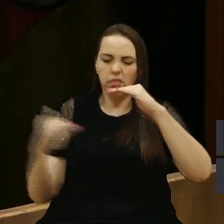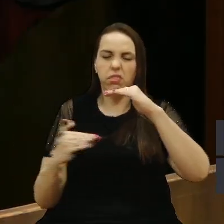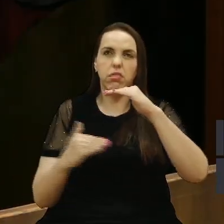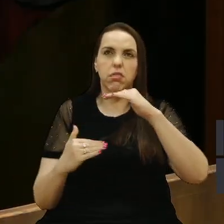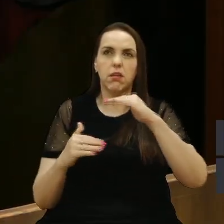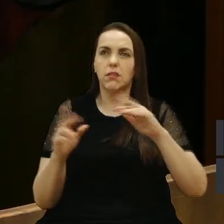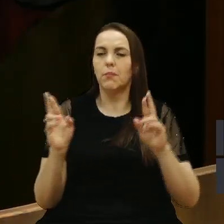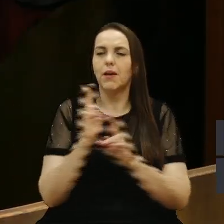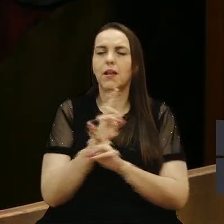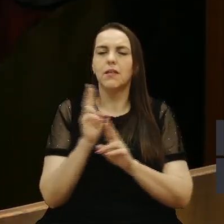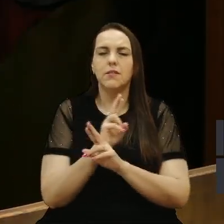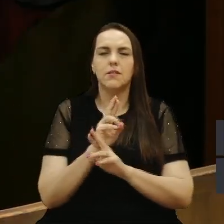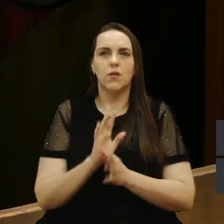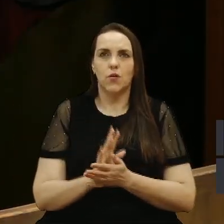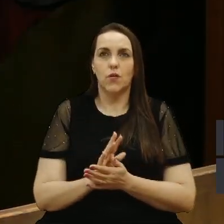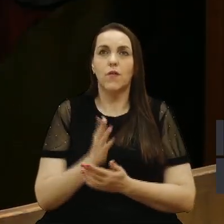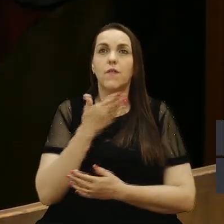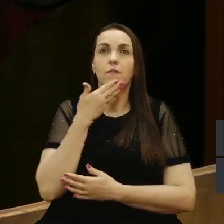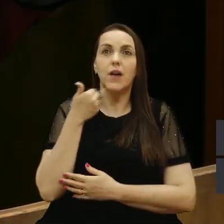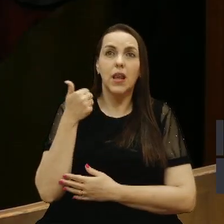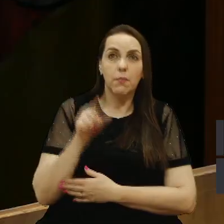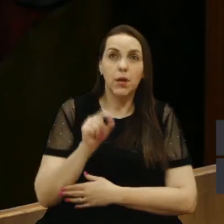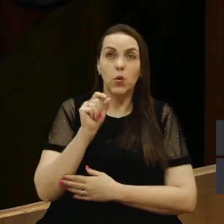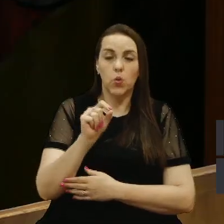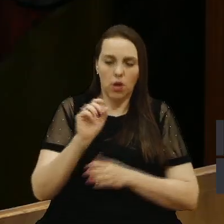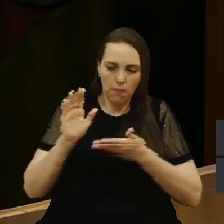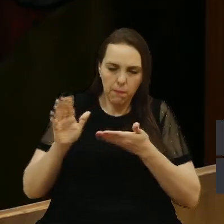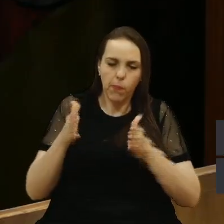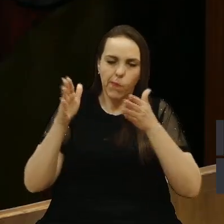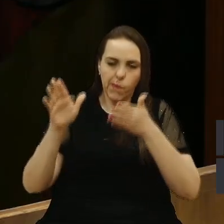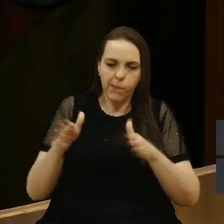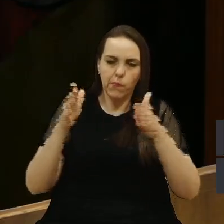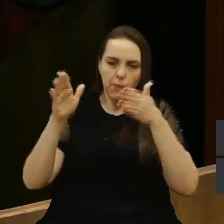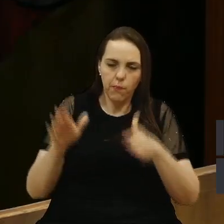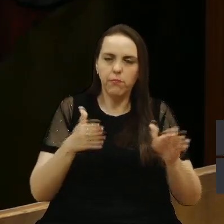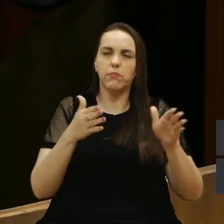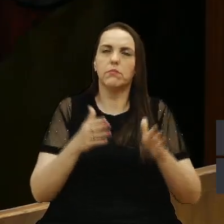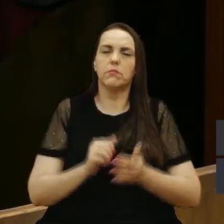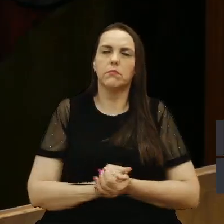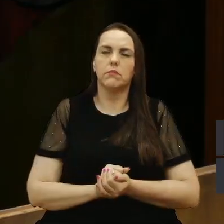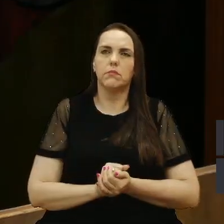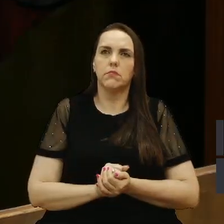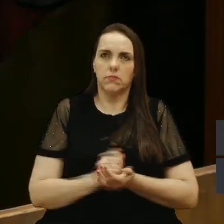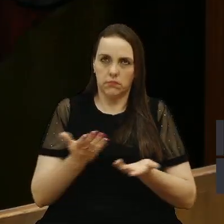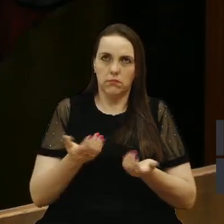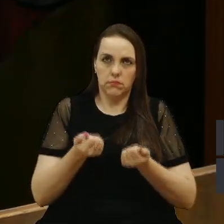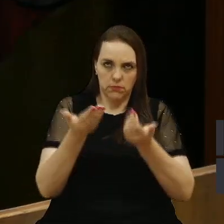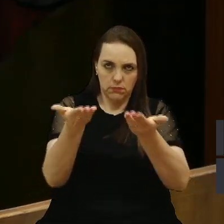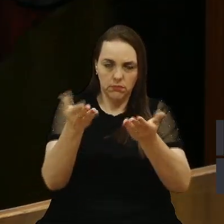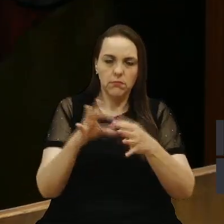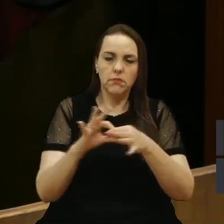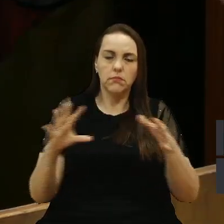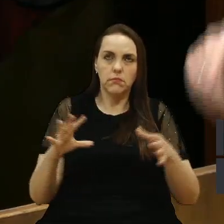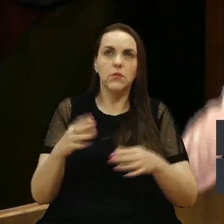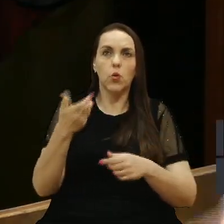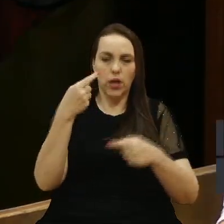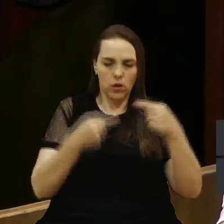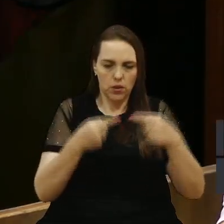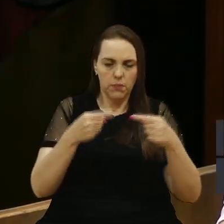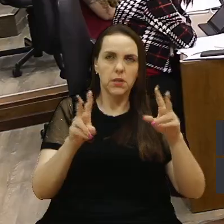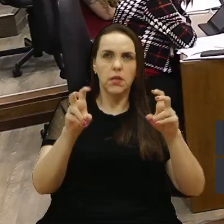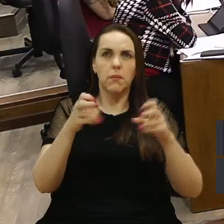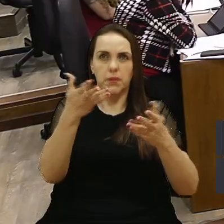numa relação. O que vale é ver o outro produzir, vereador Santo Fantinel. E eu lhe dou a parte porque eu quero debater esse tema. Tenha